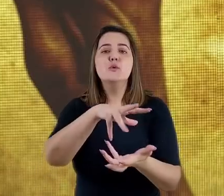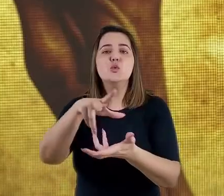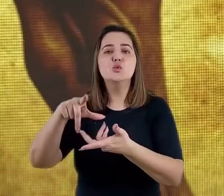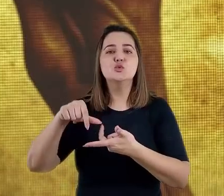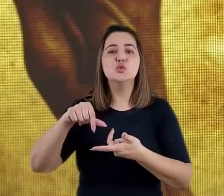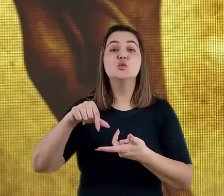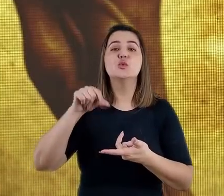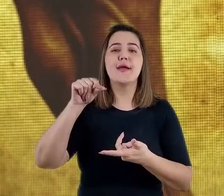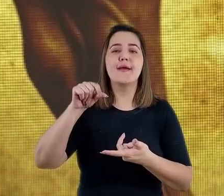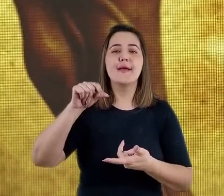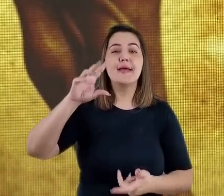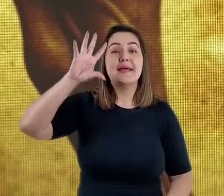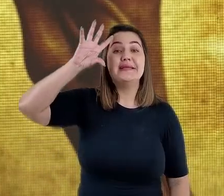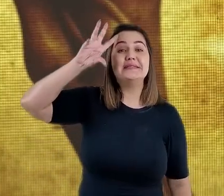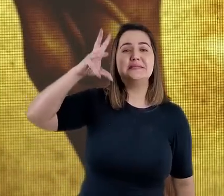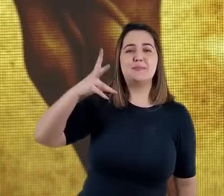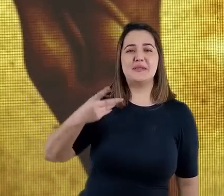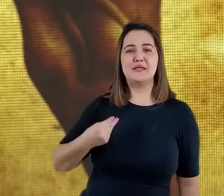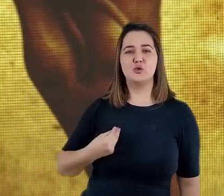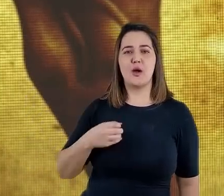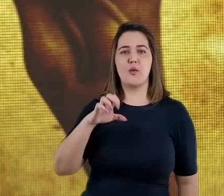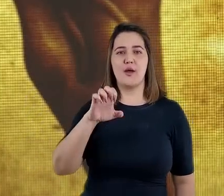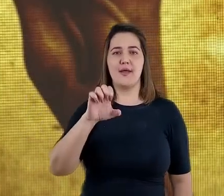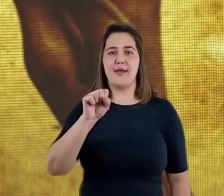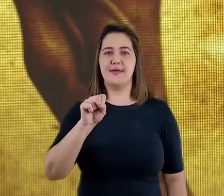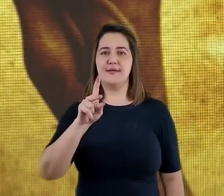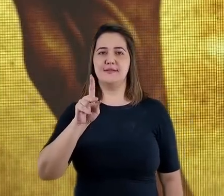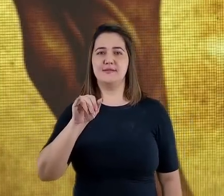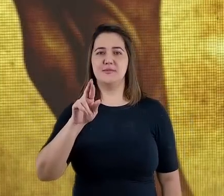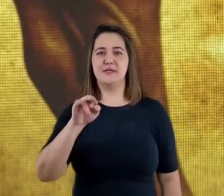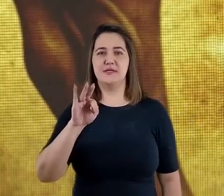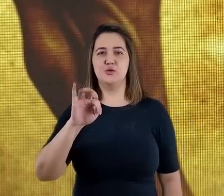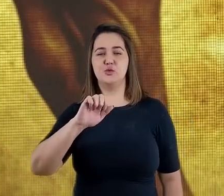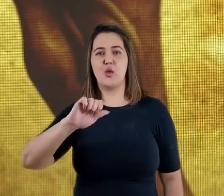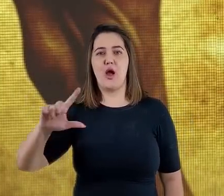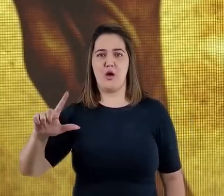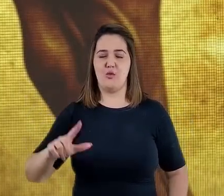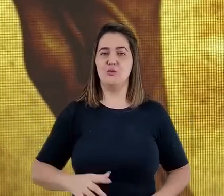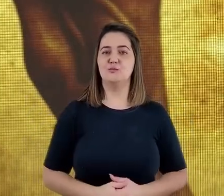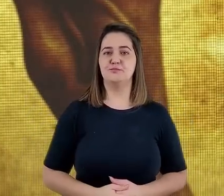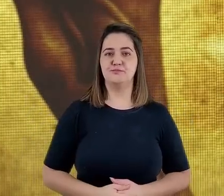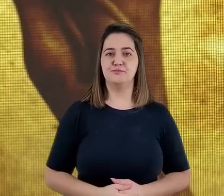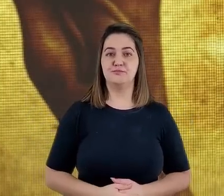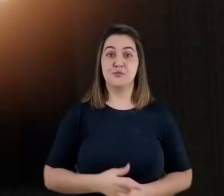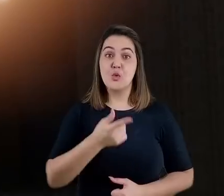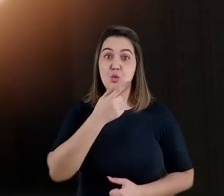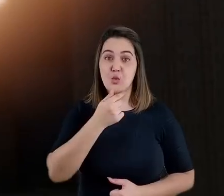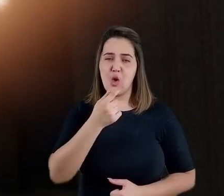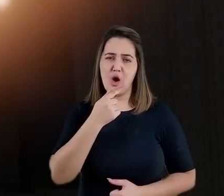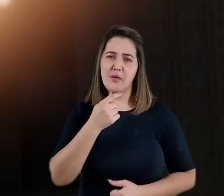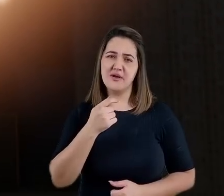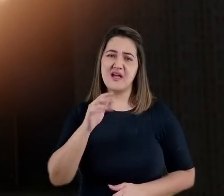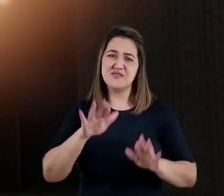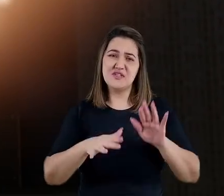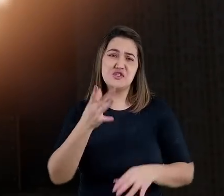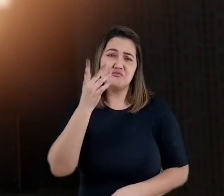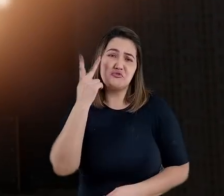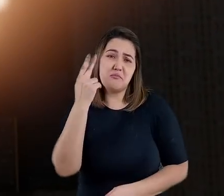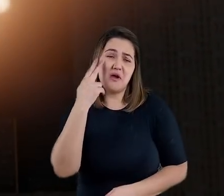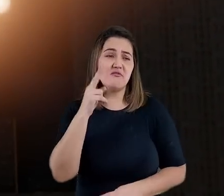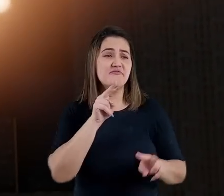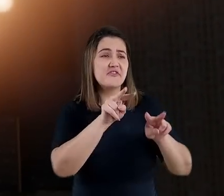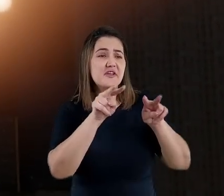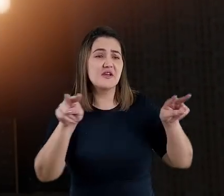numa guerra sem tréguas entre a luz e as trevas, entre o bem e o mal. O historiador comum